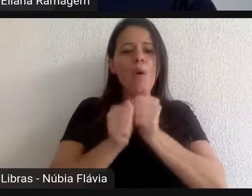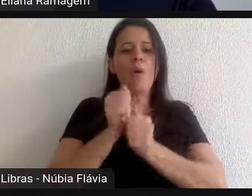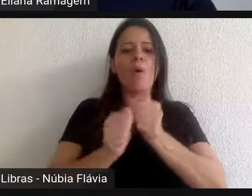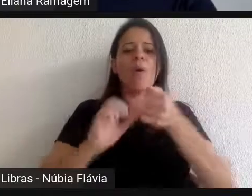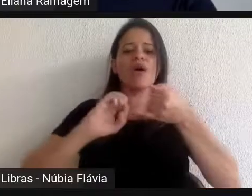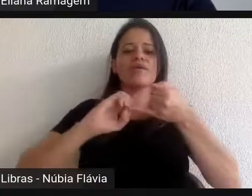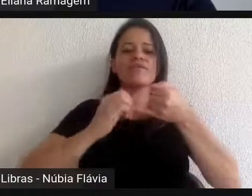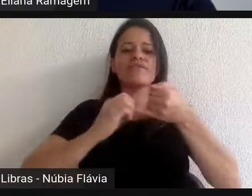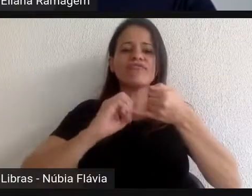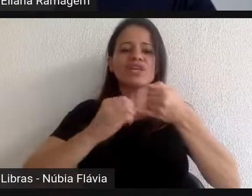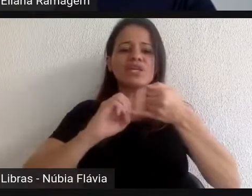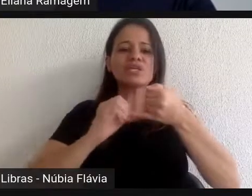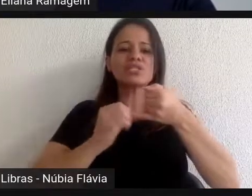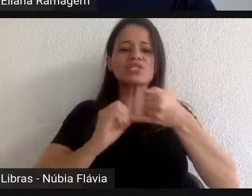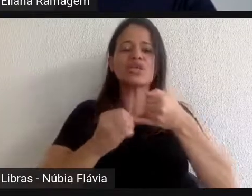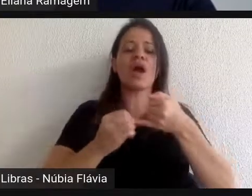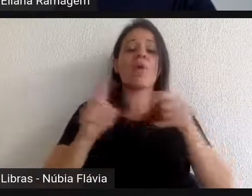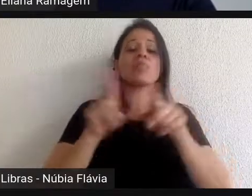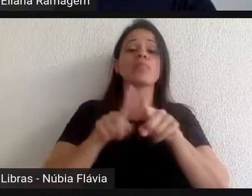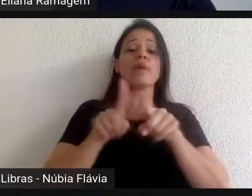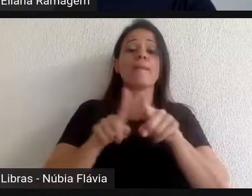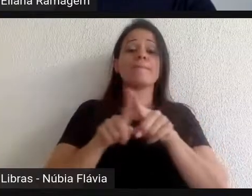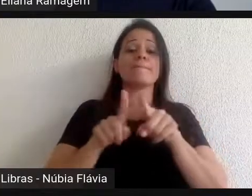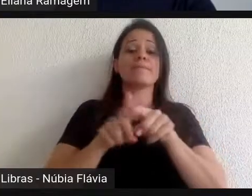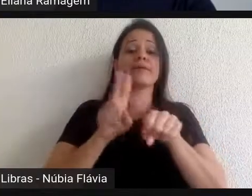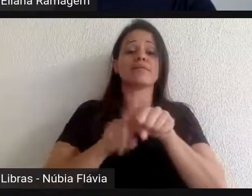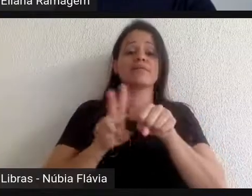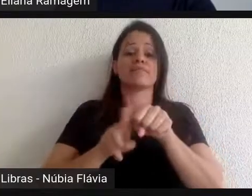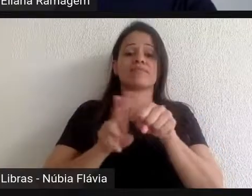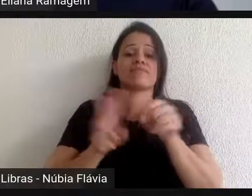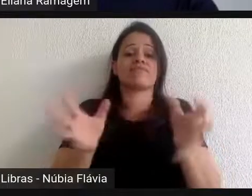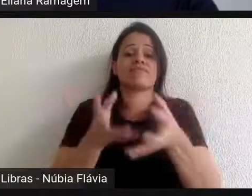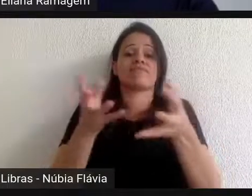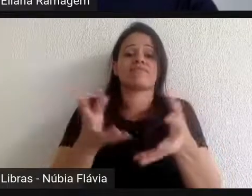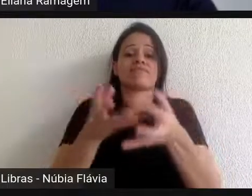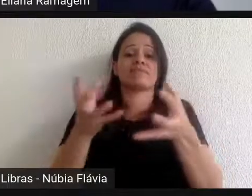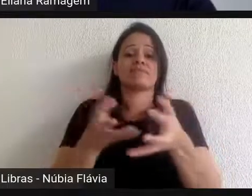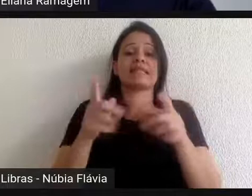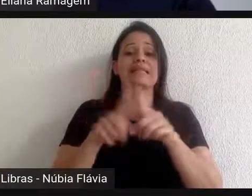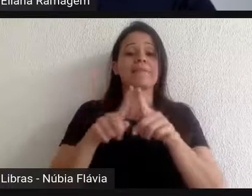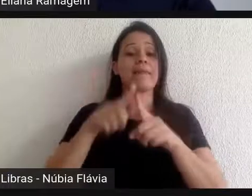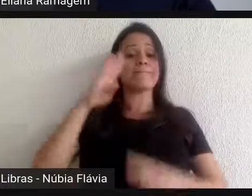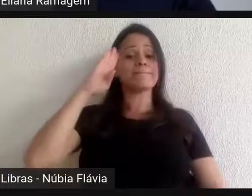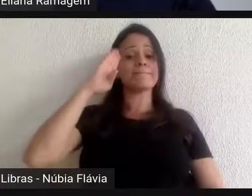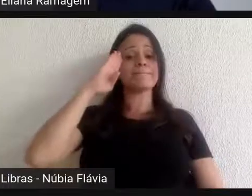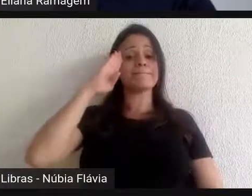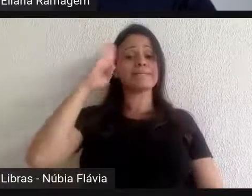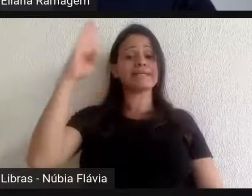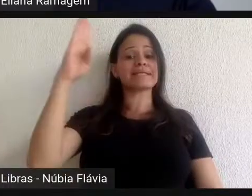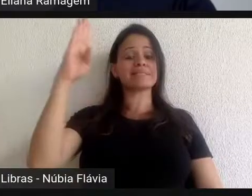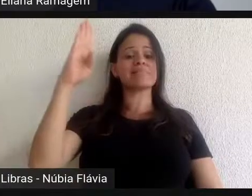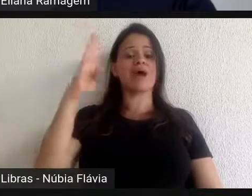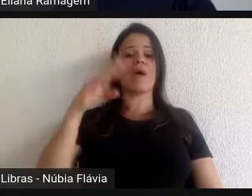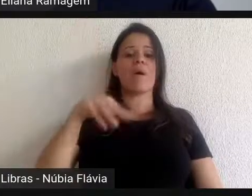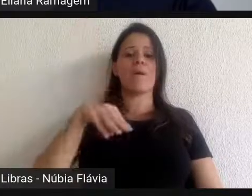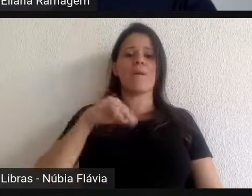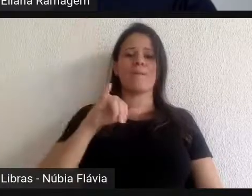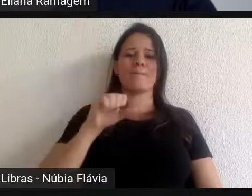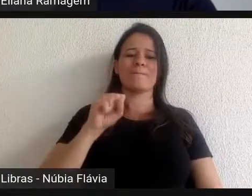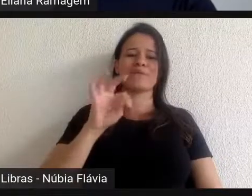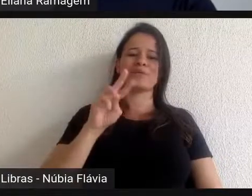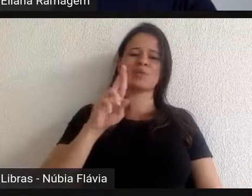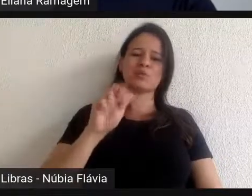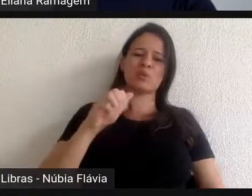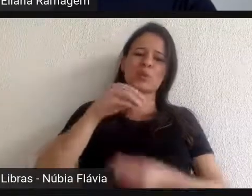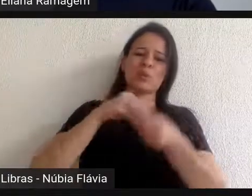uns 2 tipos de vegetais, né? E aí o prato principal, às vezes as pessoas chamam de mistura também, aí pode ser uma